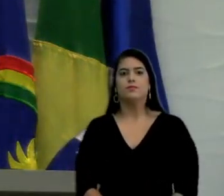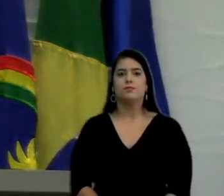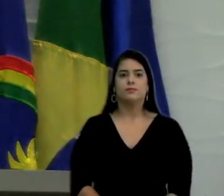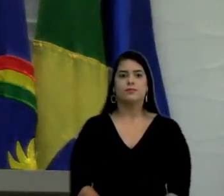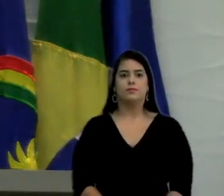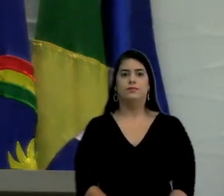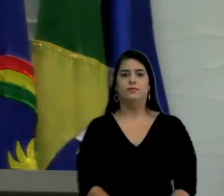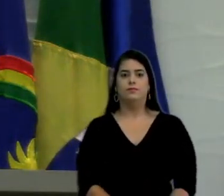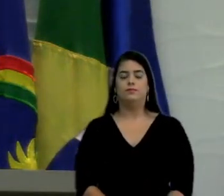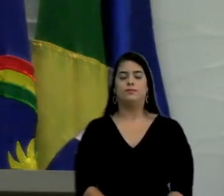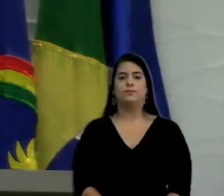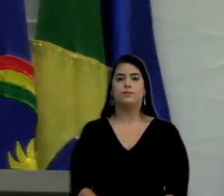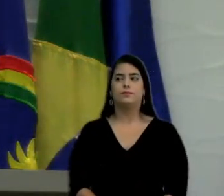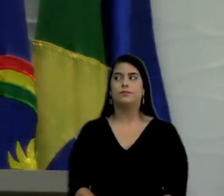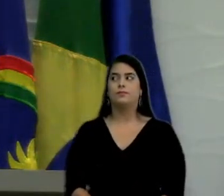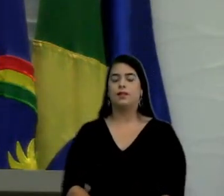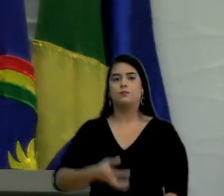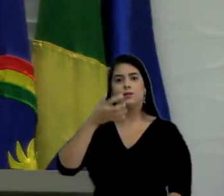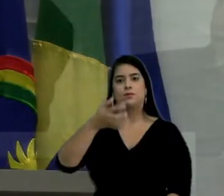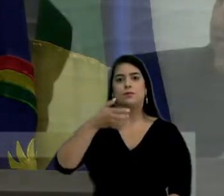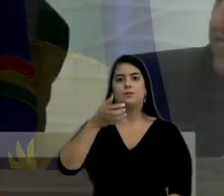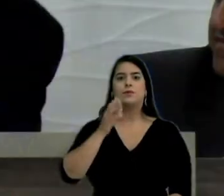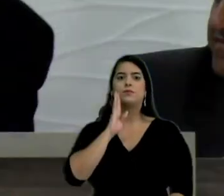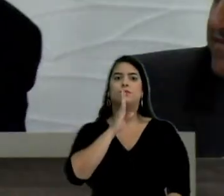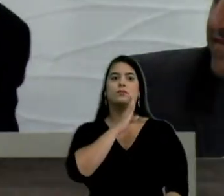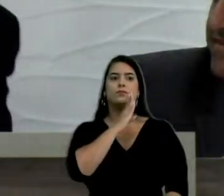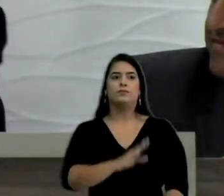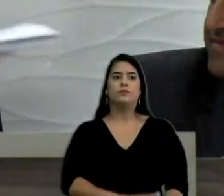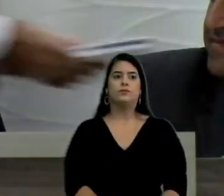dia palavra Vereador Bruno